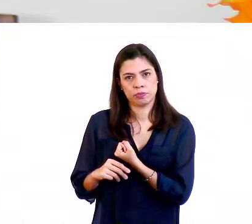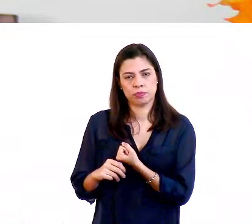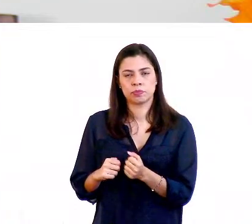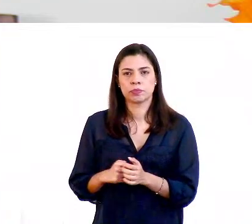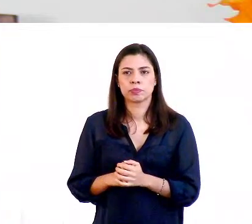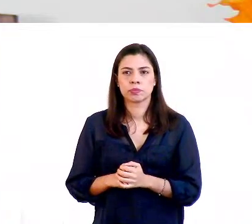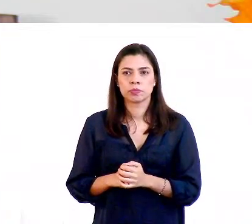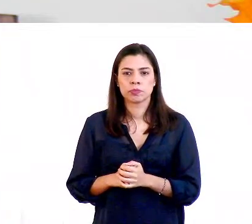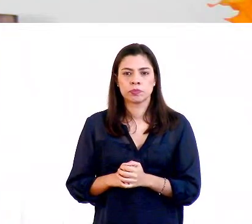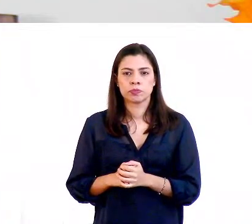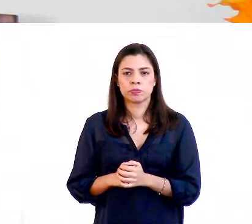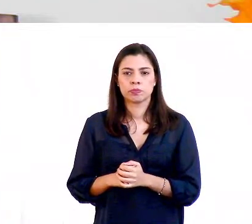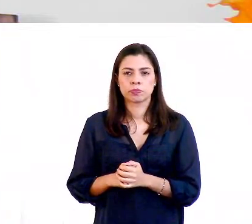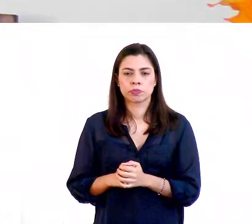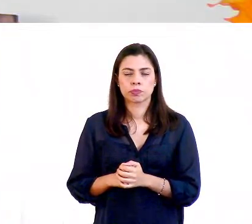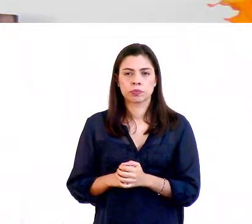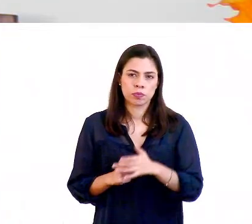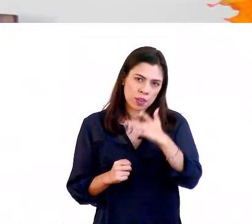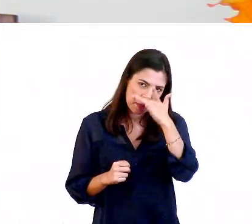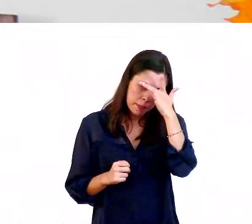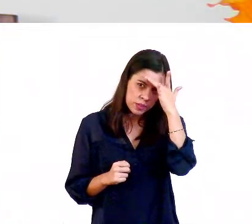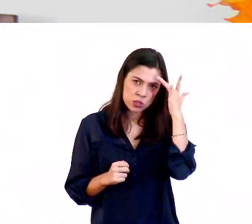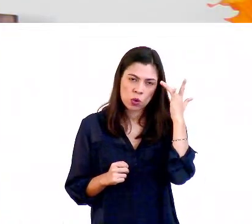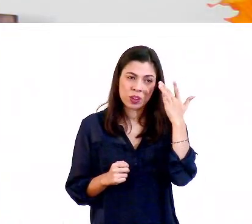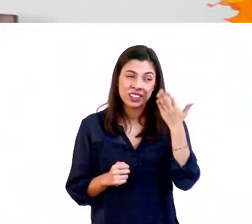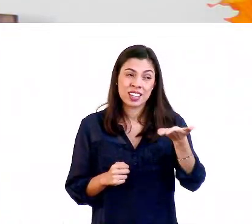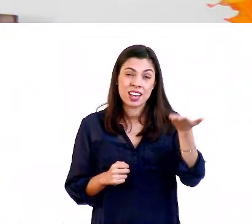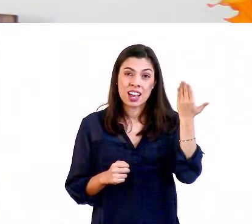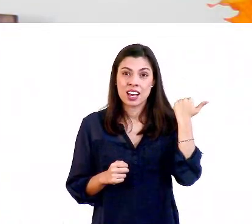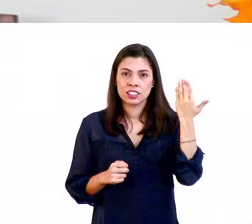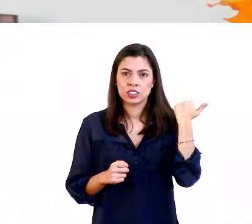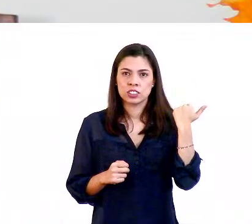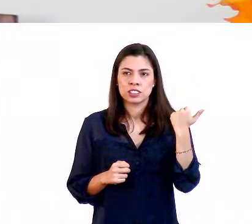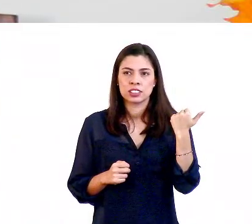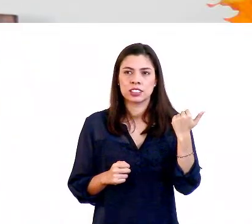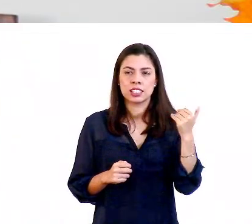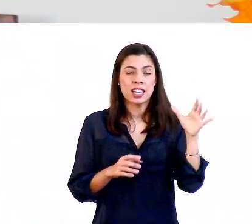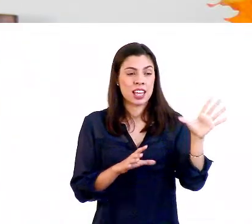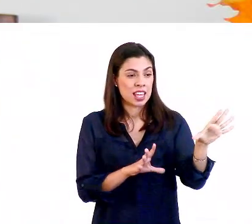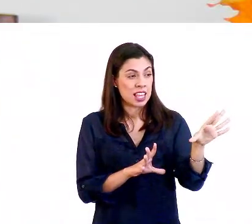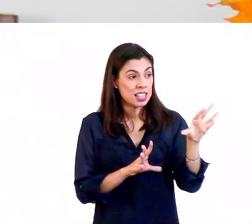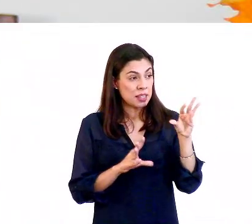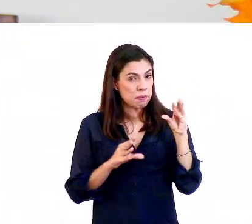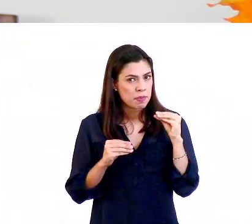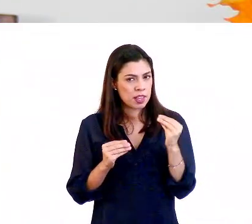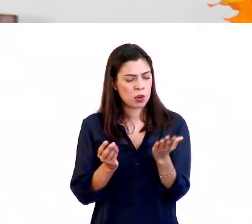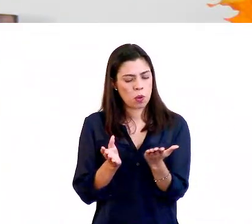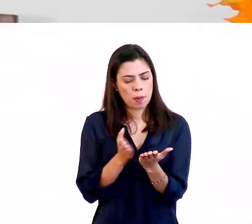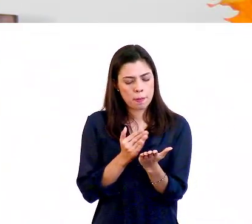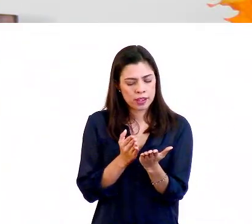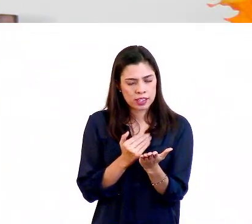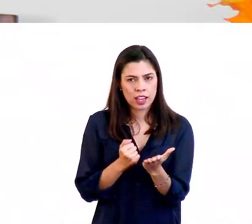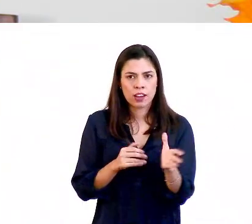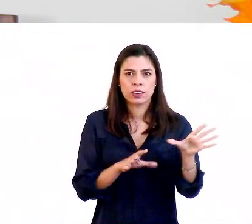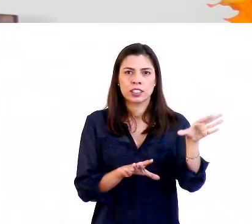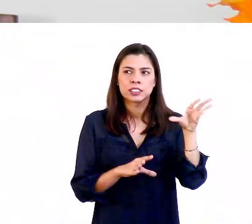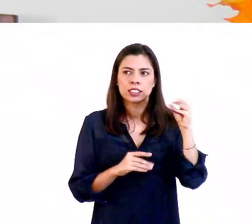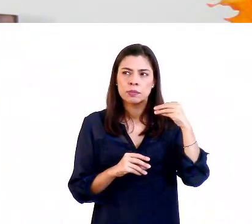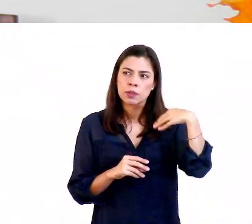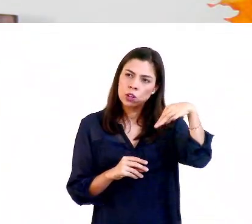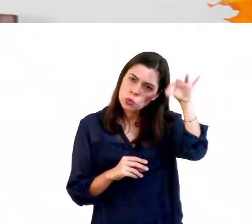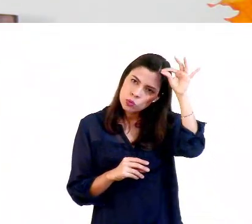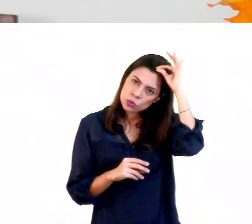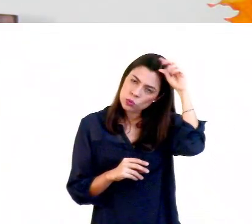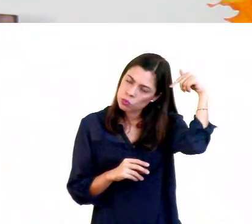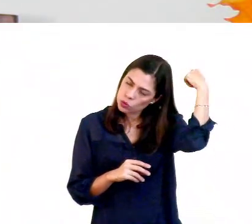dom celestial, e se tornaram participantes do Espírito Santo, e provaram a boa palavra de Deus, os poderes do mundo vindouro,